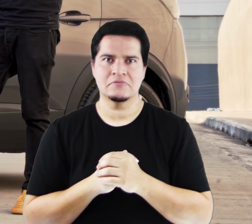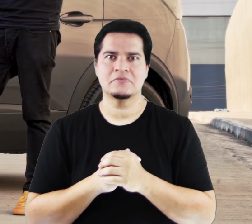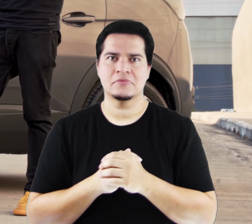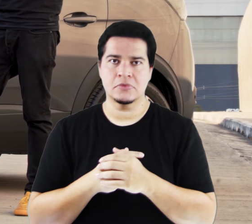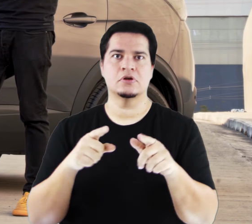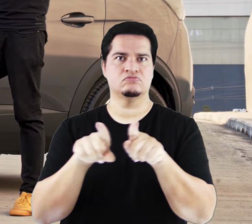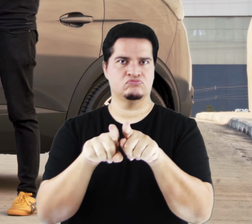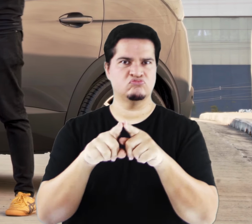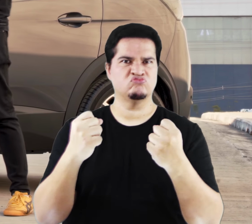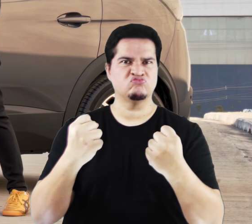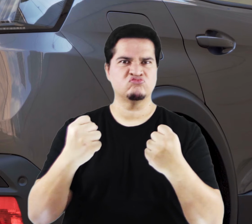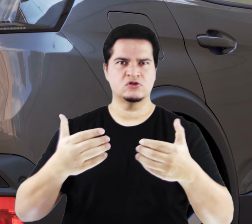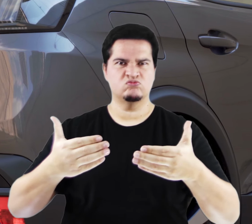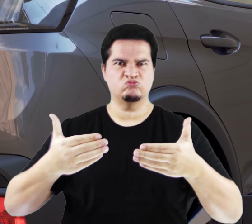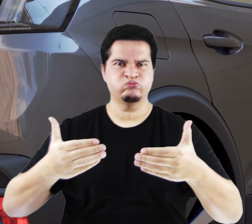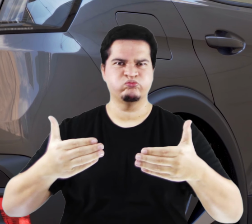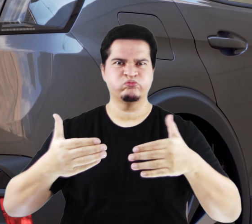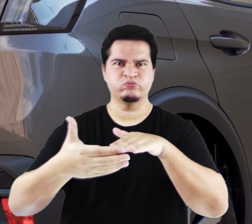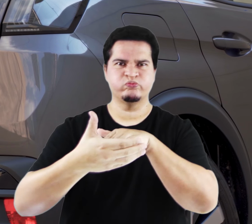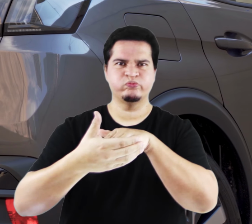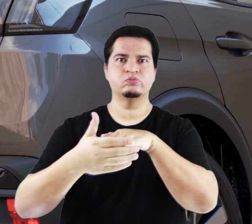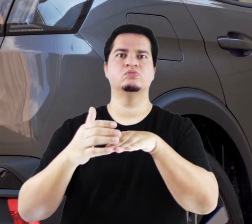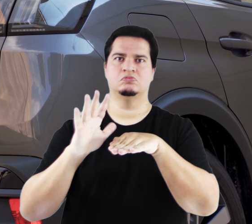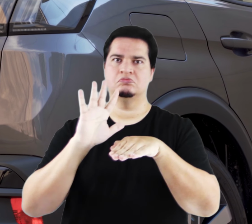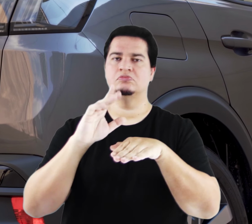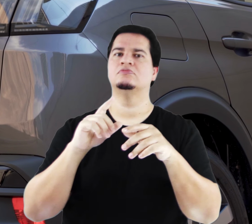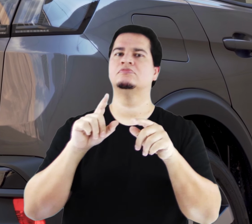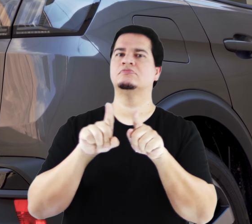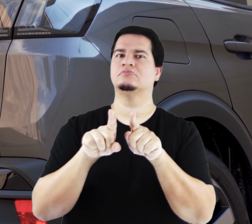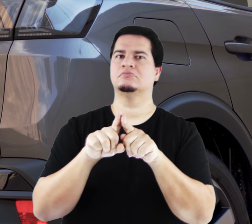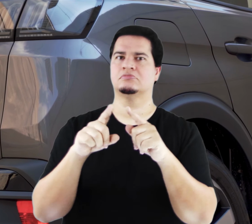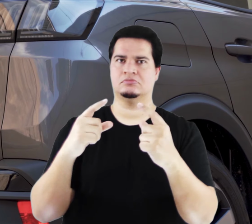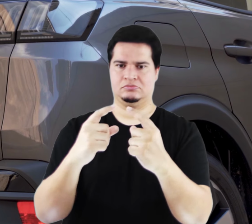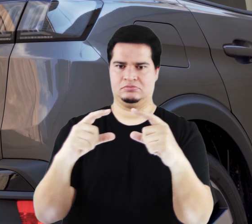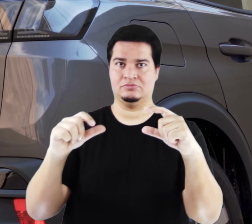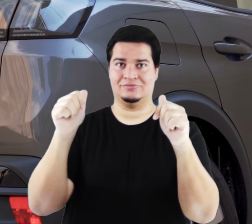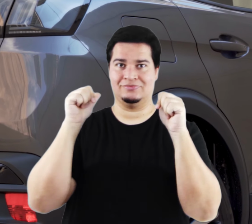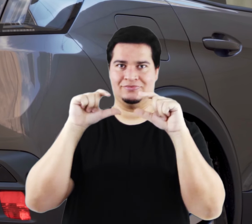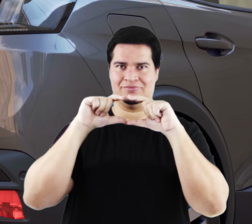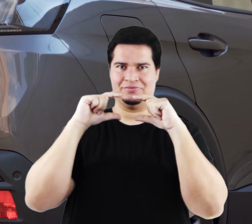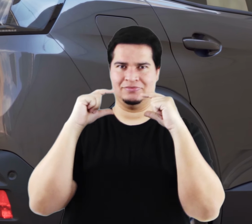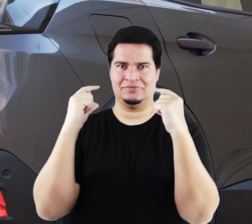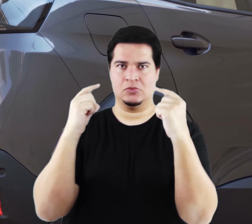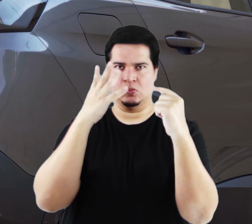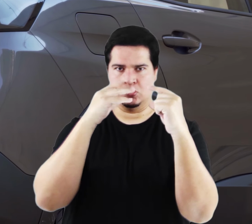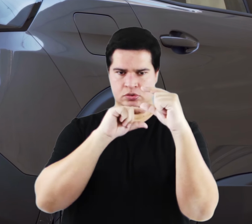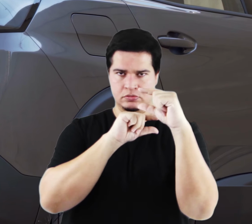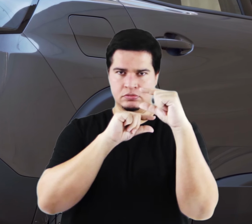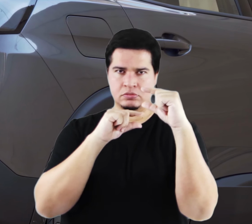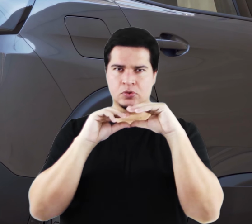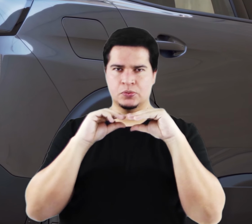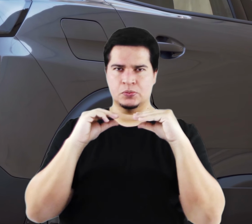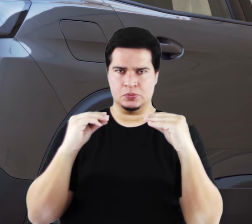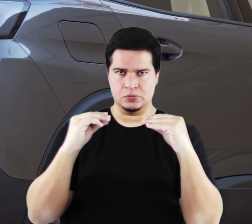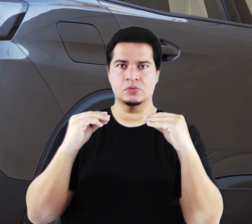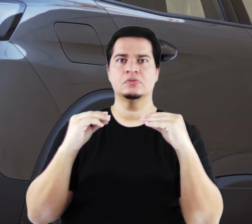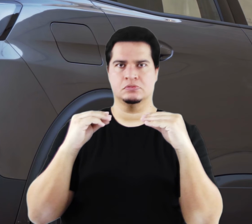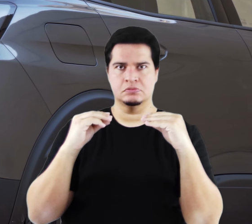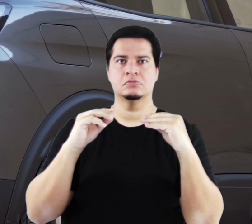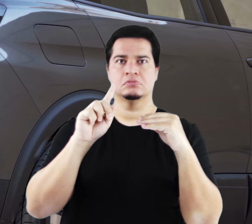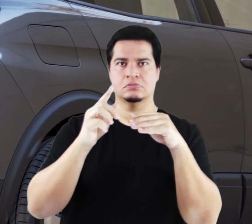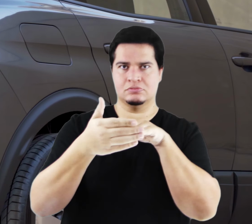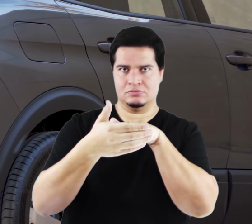toque de robustez no veículo. Outras novidades desse facelift é que a gente ganhou esse pacote Black Pack, que é exclusivo dessa versão GT,